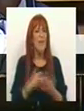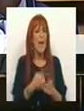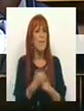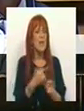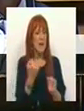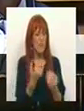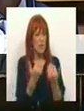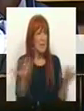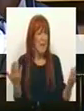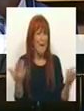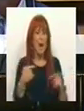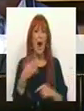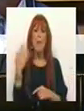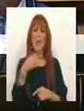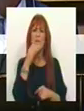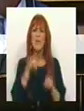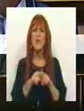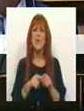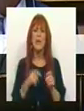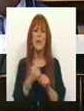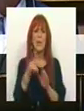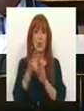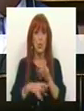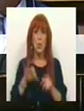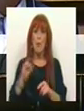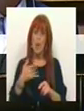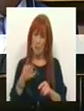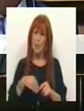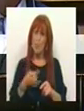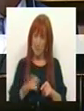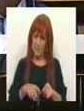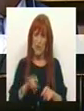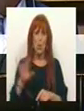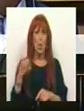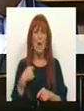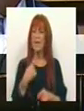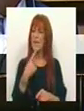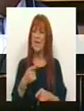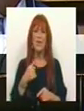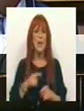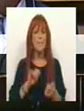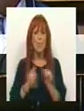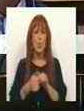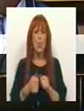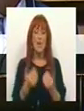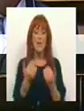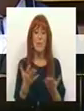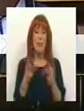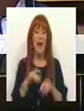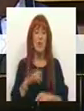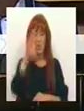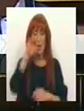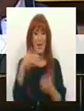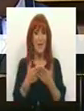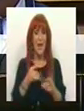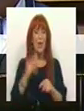mesma informação. Há bocado foi falado aqui das entradas reguladoras. O PSD também se preocupa com isso, quando sugere que seja dada mais informação por parte do